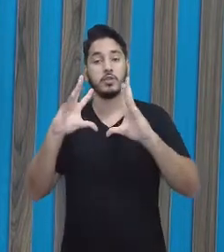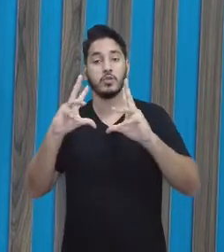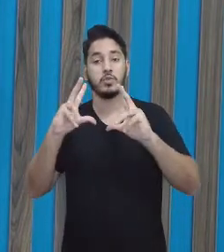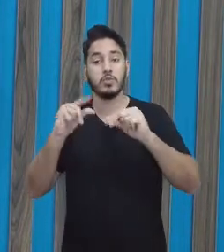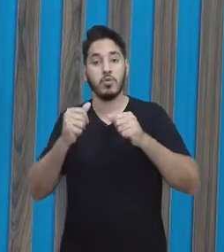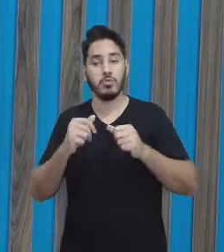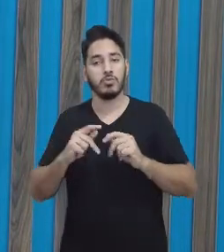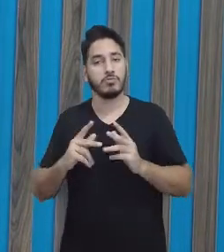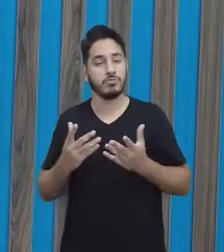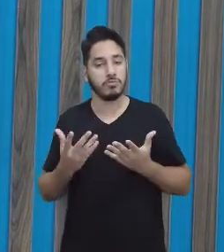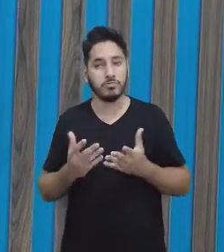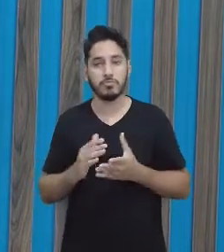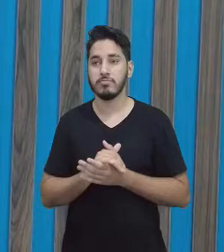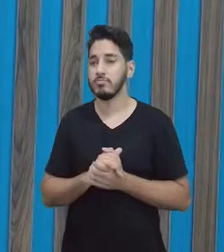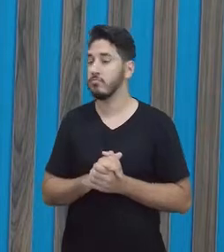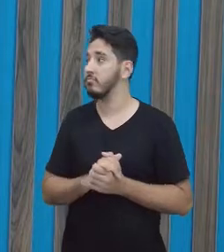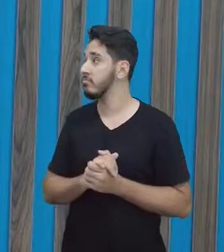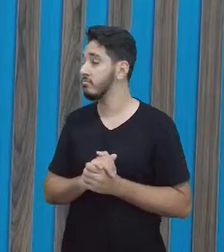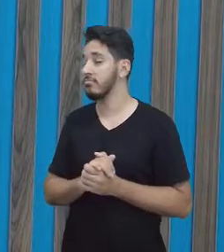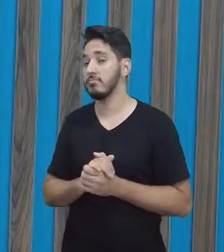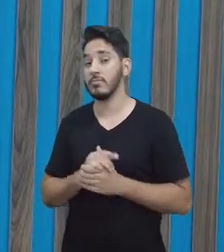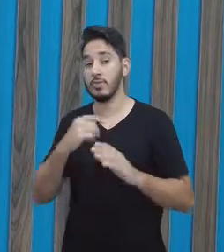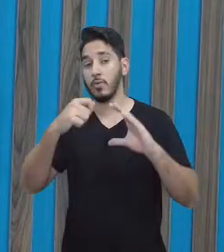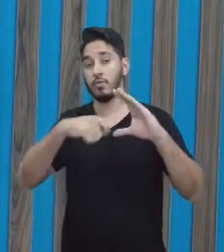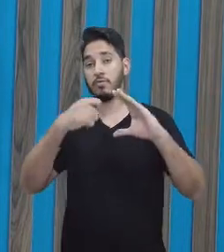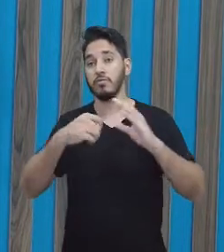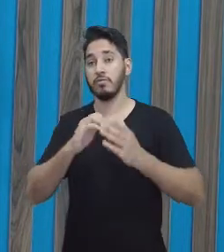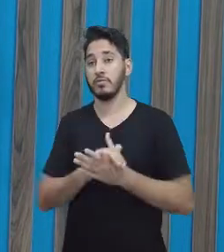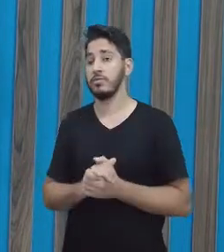seres, né? Então é muito interessante. Agora sim o vídeo.